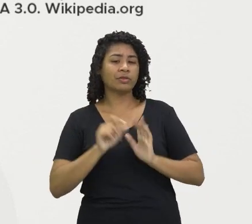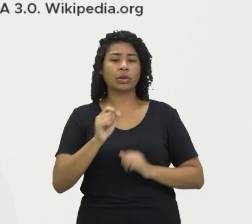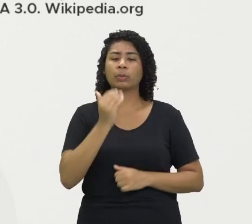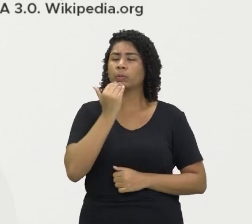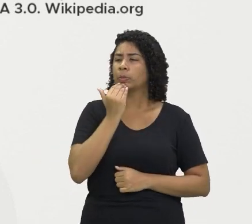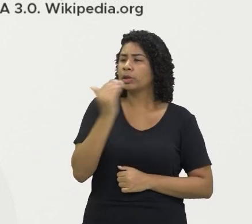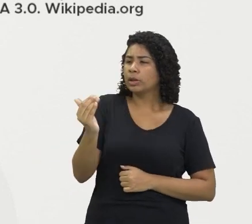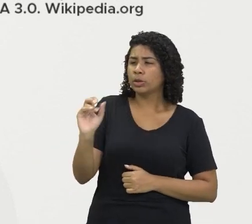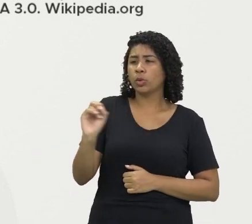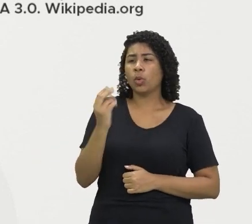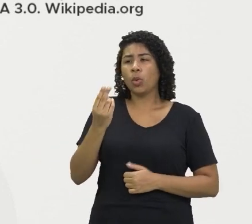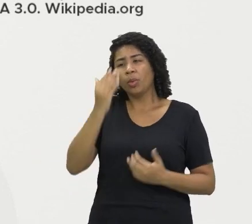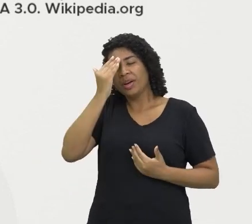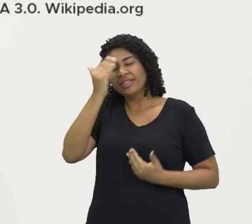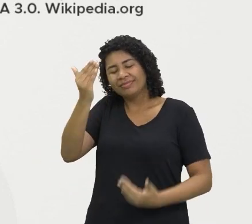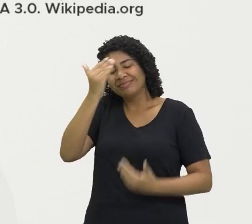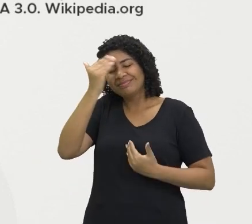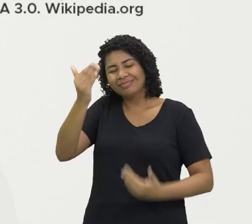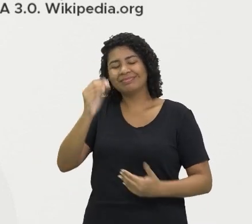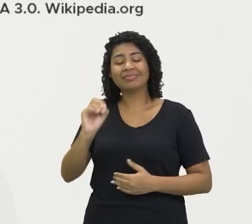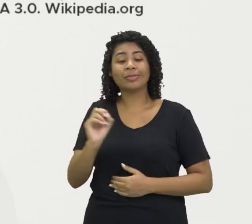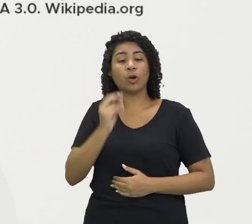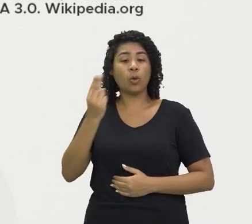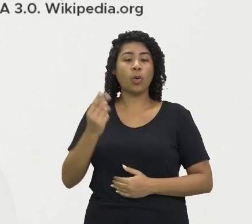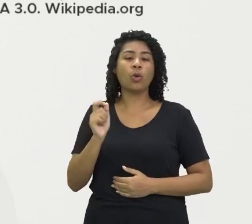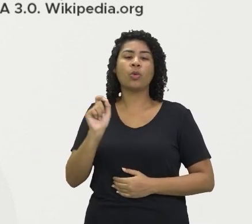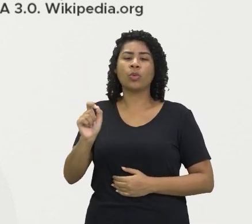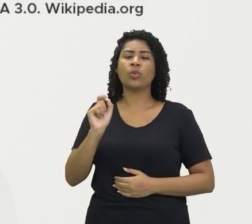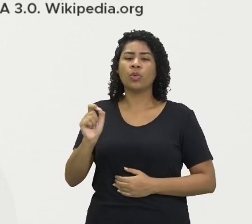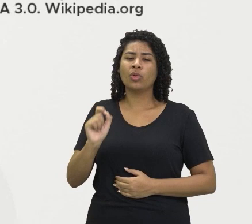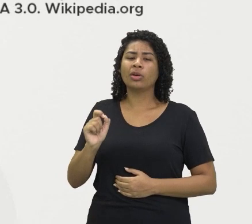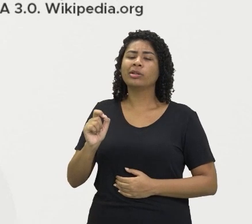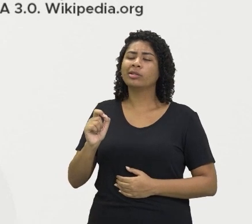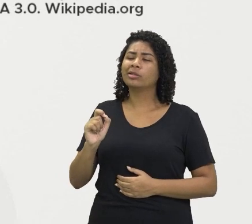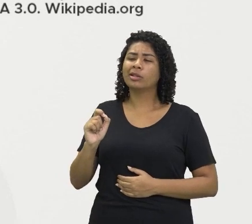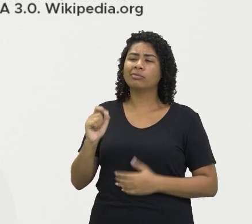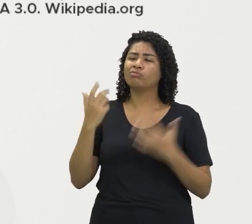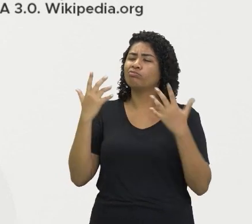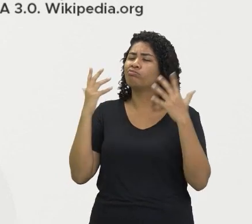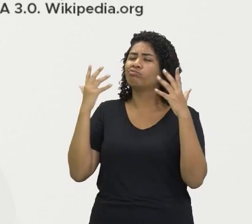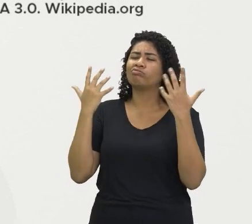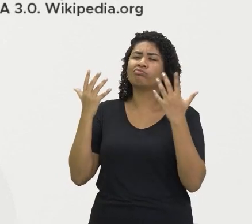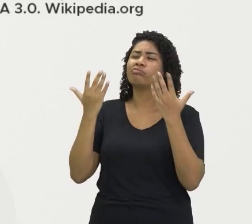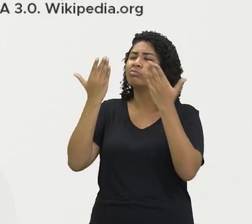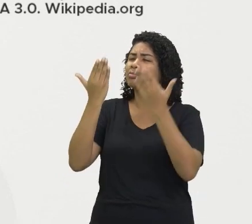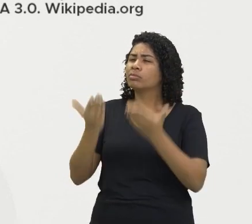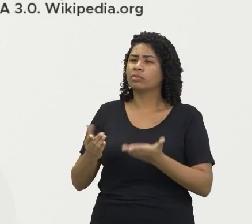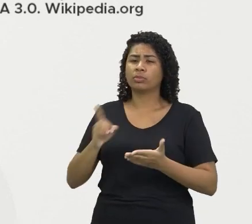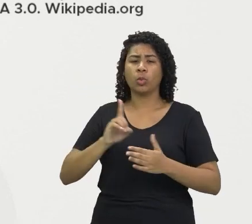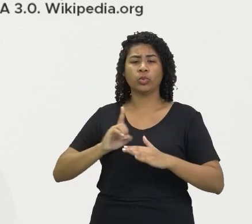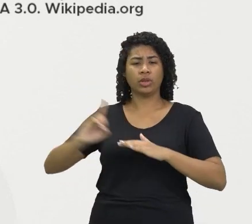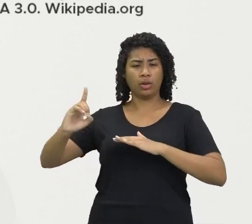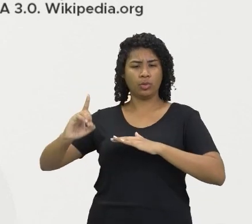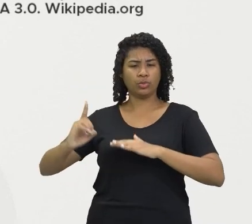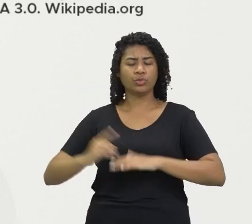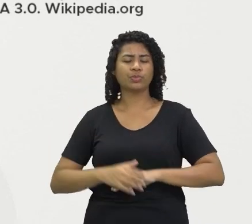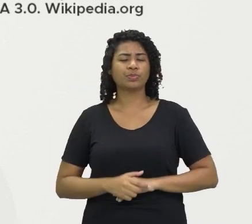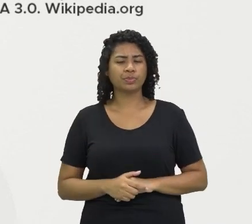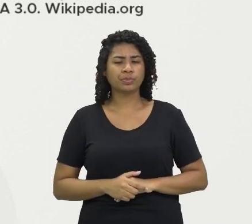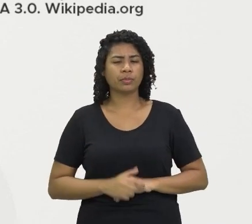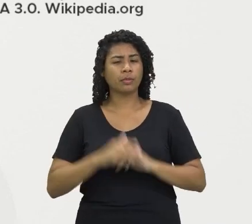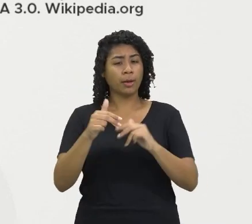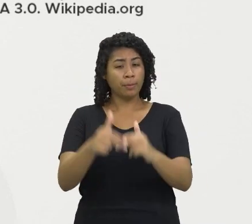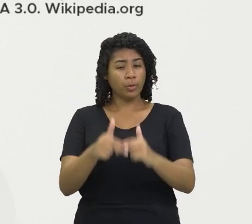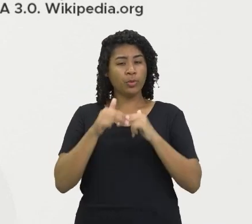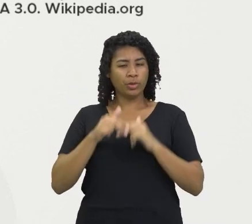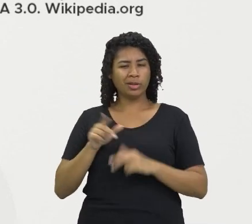um agradecimento ou até mesmo o reconhecimento da bondade divina. Tá bom? Então, tudo isso